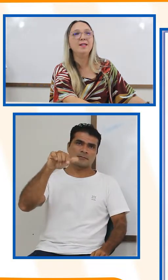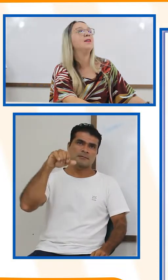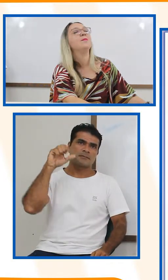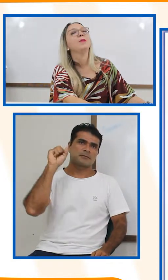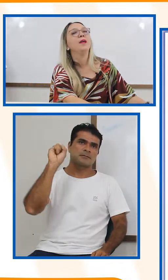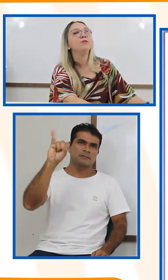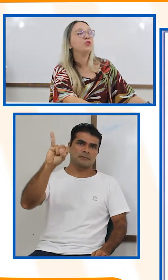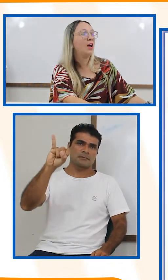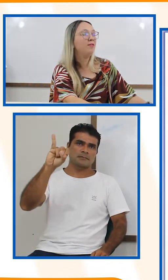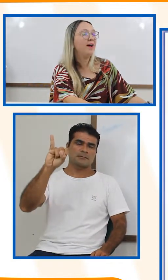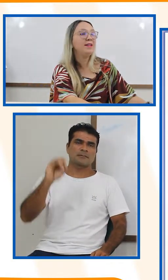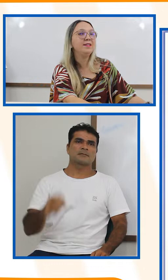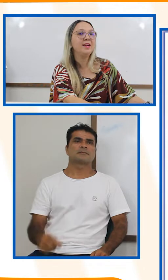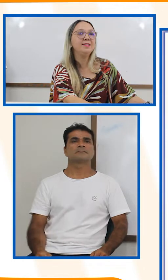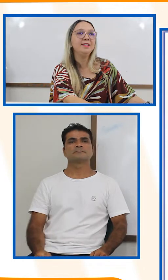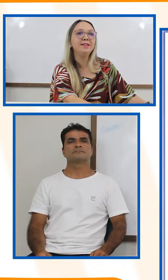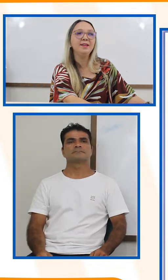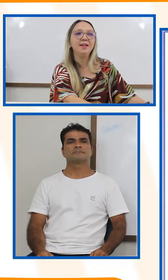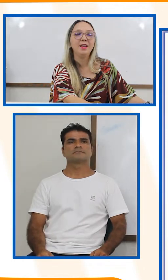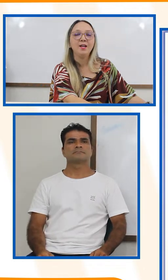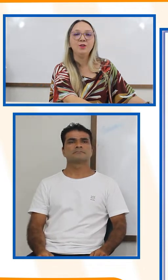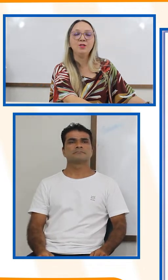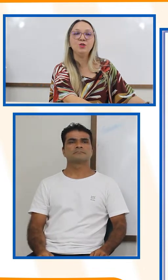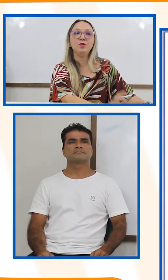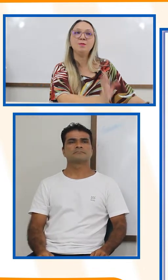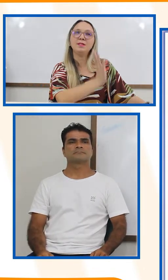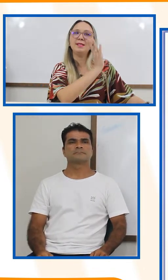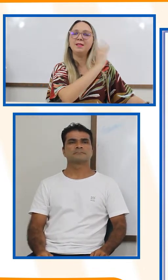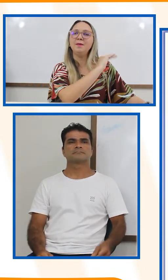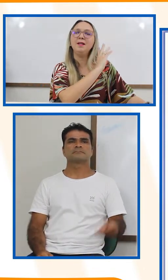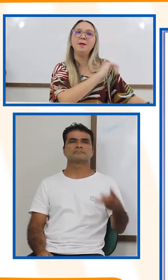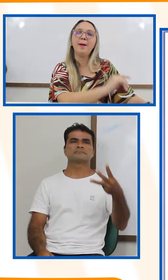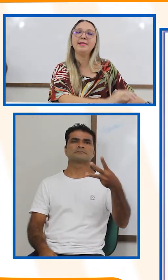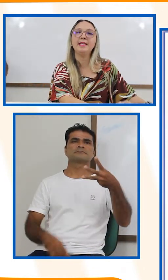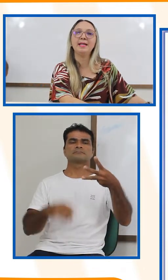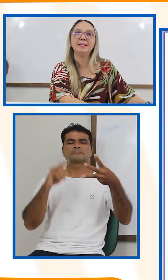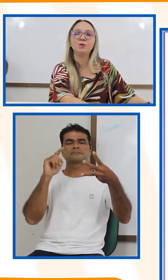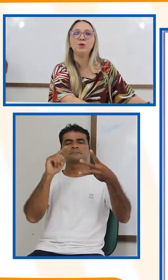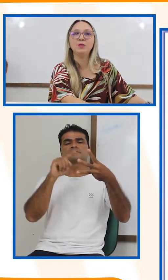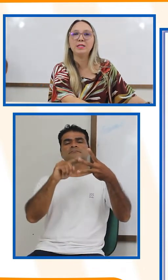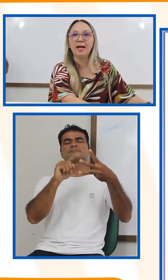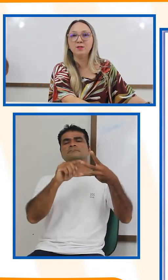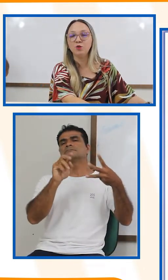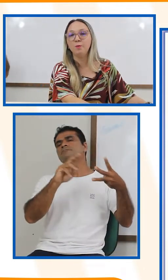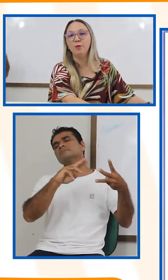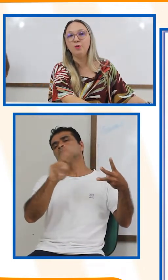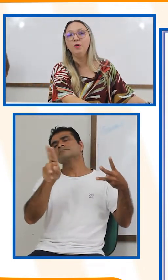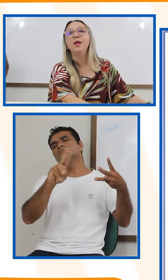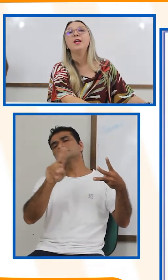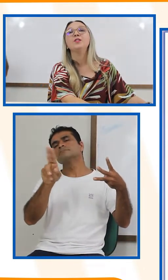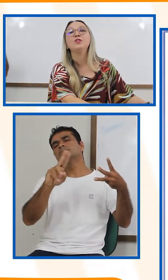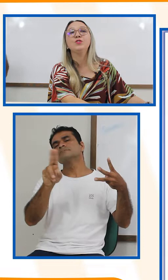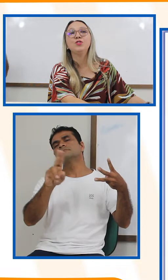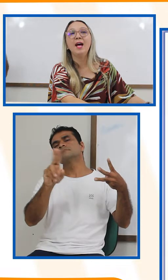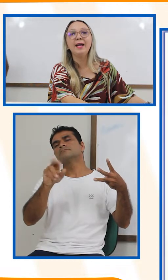Javali. É um javali. E esse aqui, nós estudamos na semana passada as curiosidades sobre